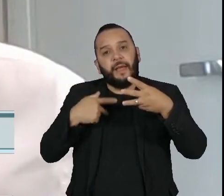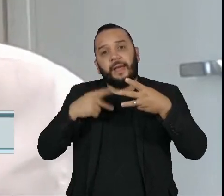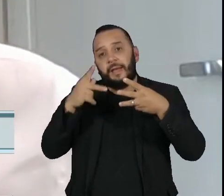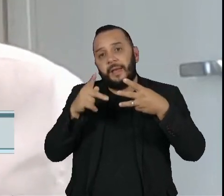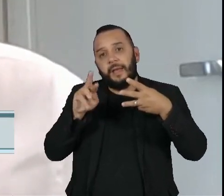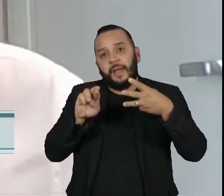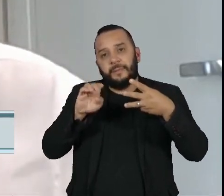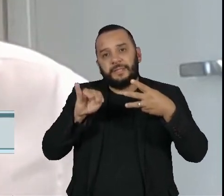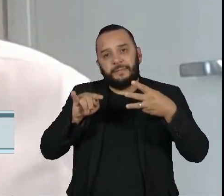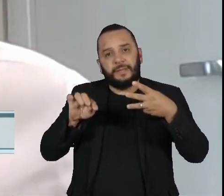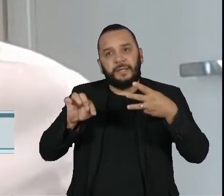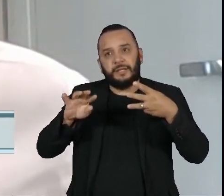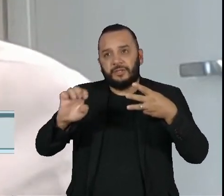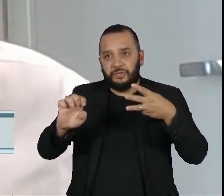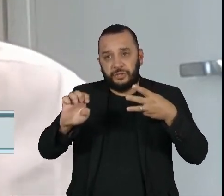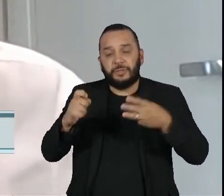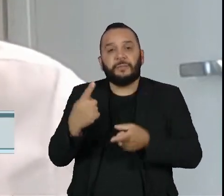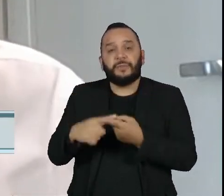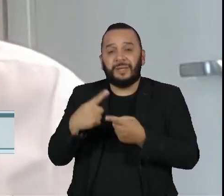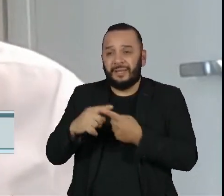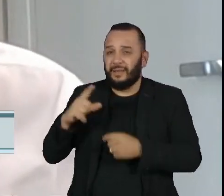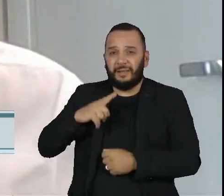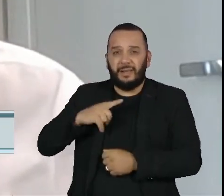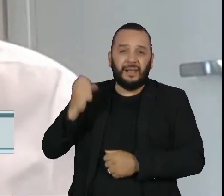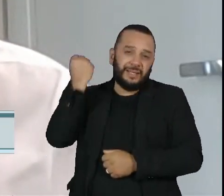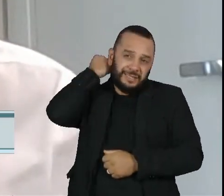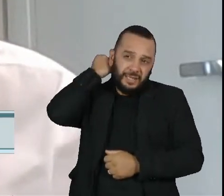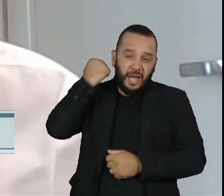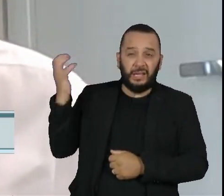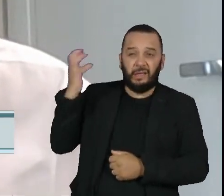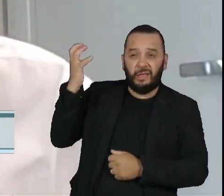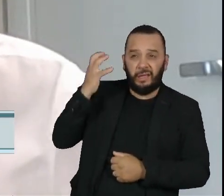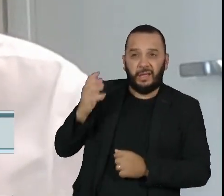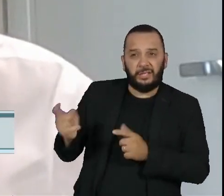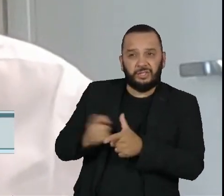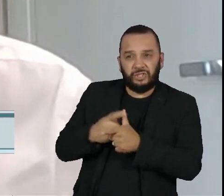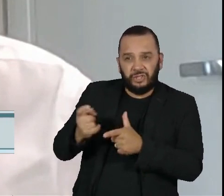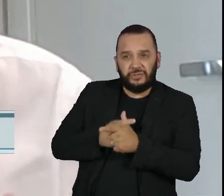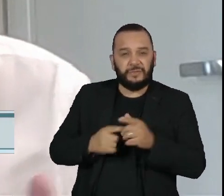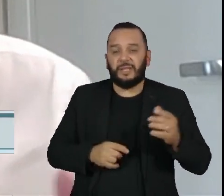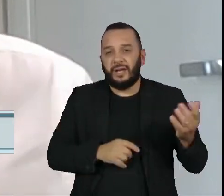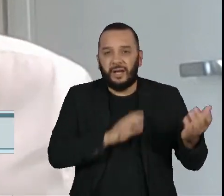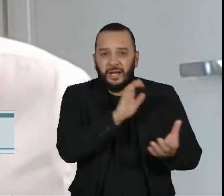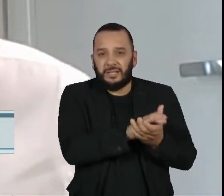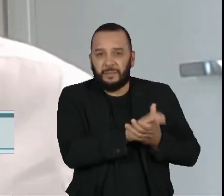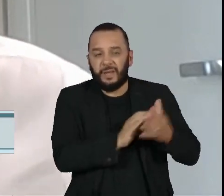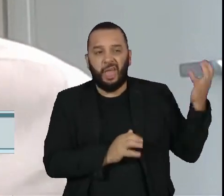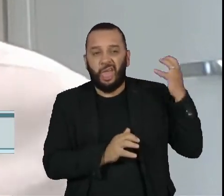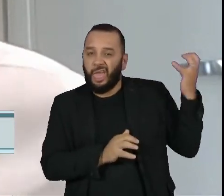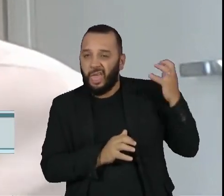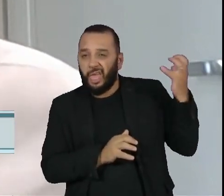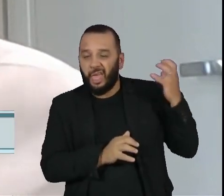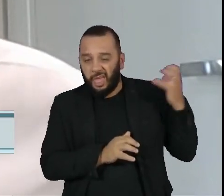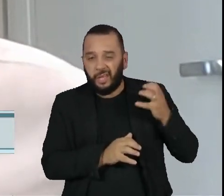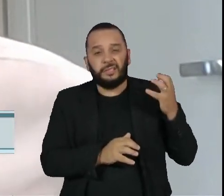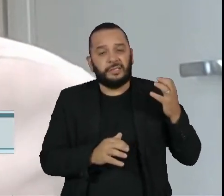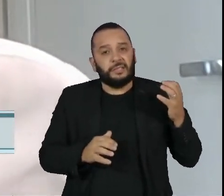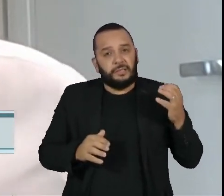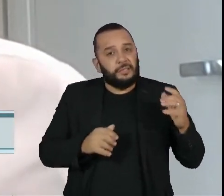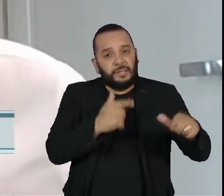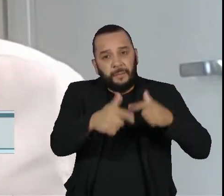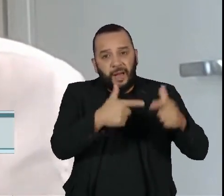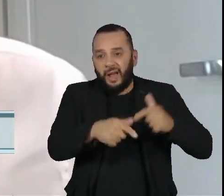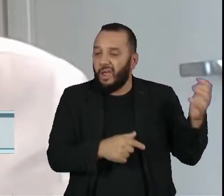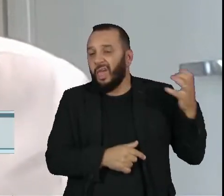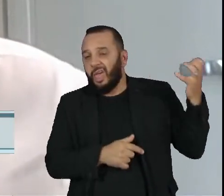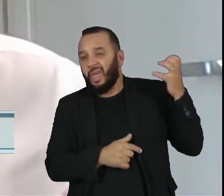insônia começa geralmente por um estresse. Pode ser um estresse financeiro, conjugal, no trabalho. Deve existir um gatilho para a insônia. Mas até